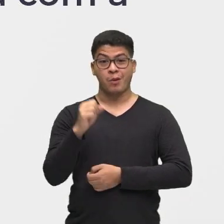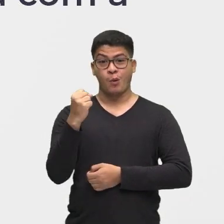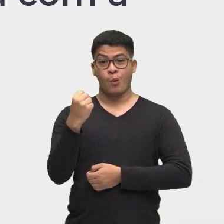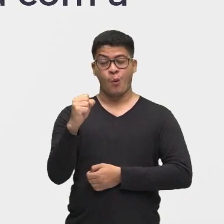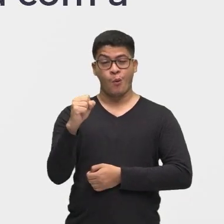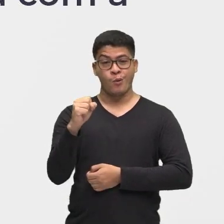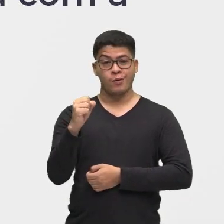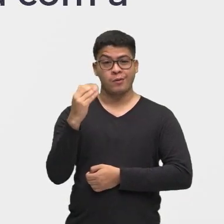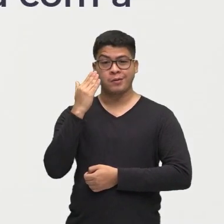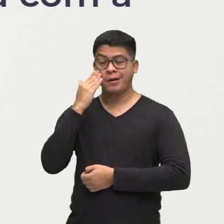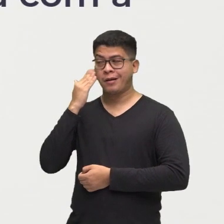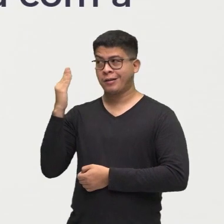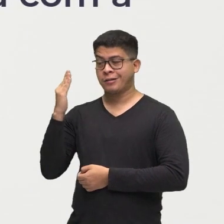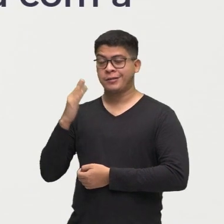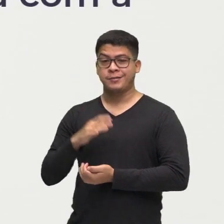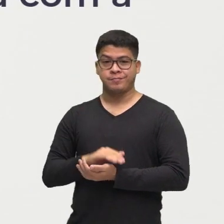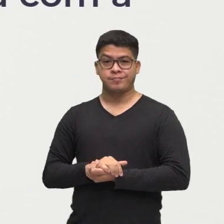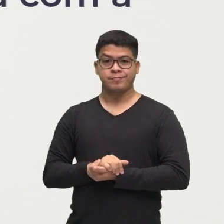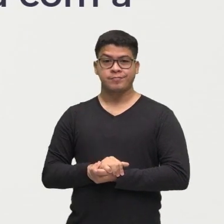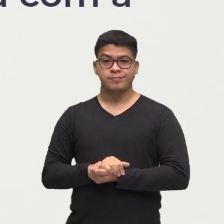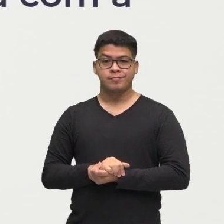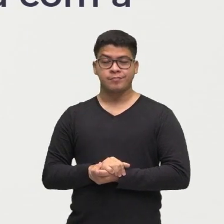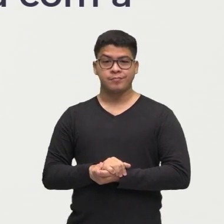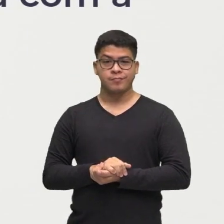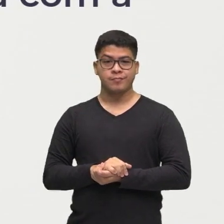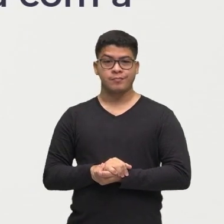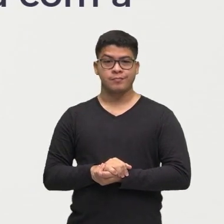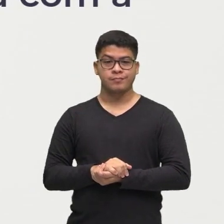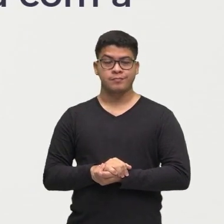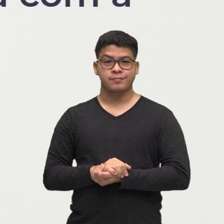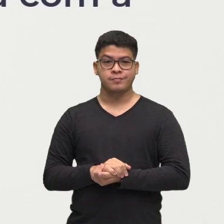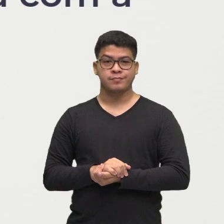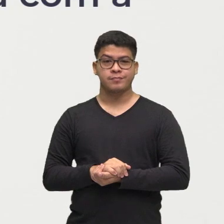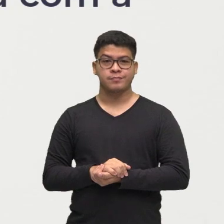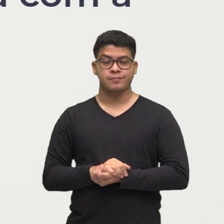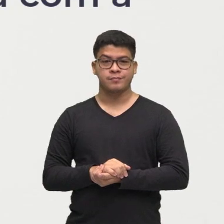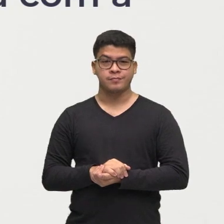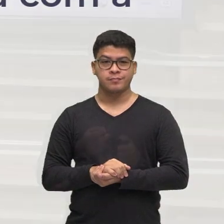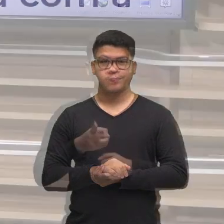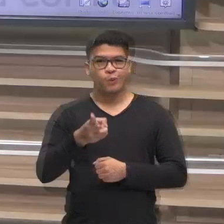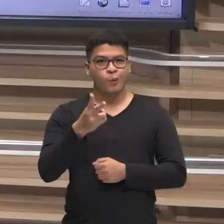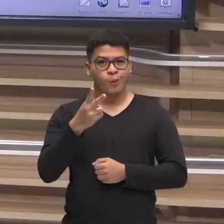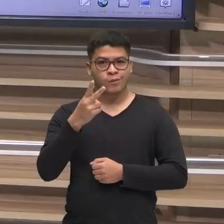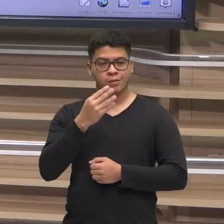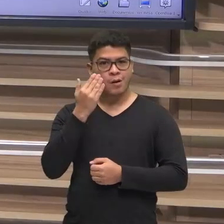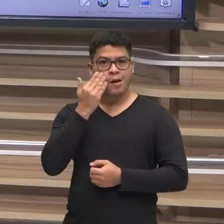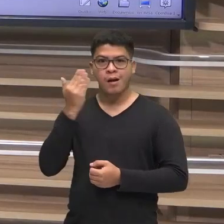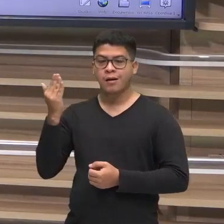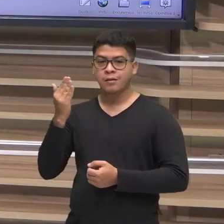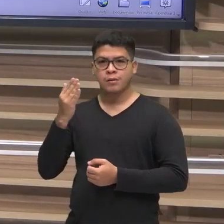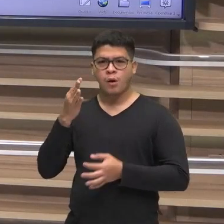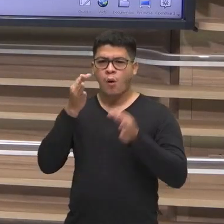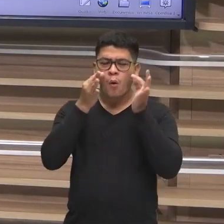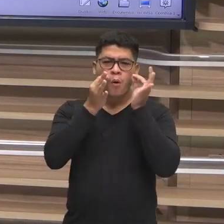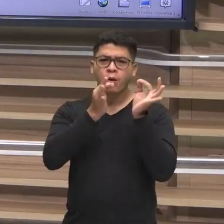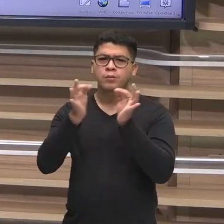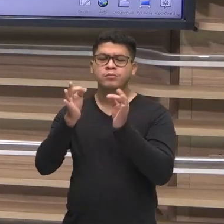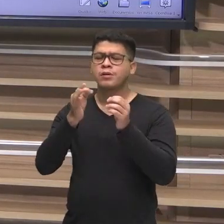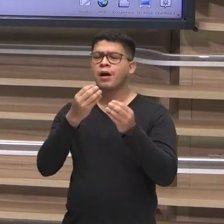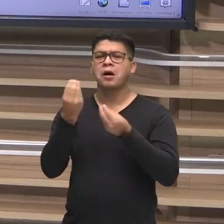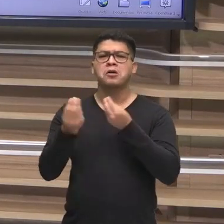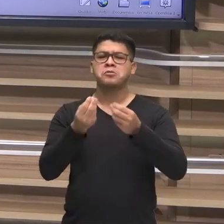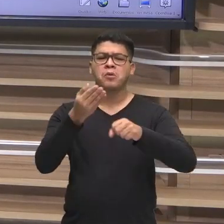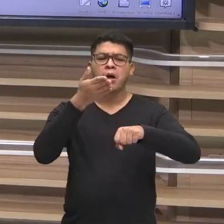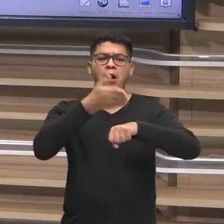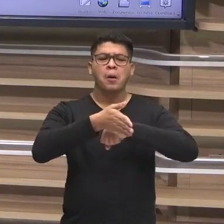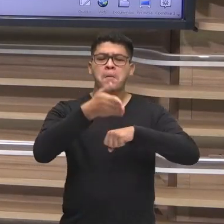questão, nós temos aí a questão de número 8. Vamos observar que a gente está interagindo